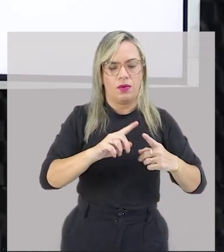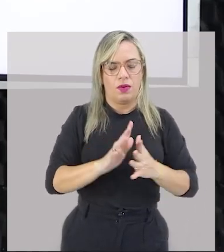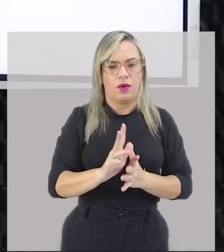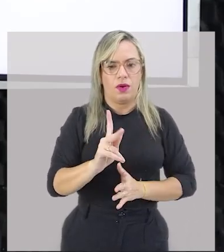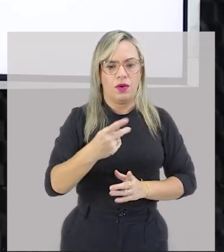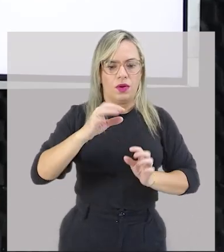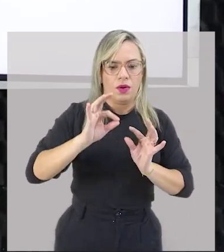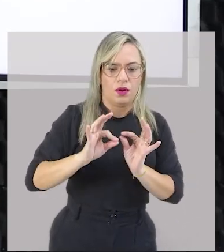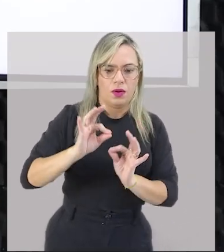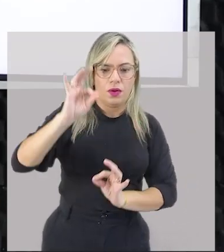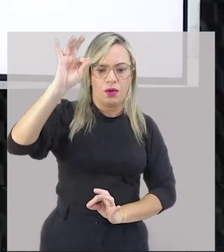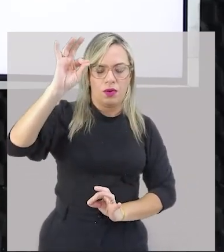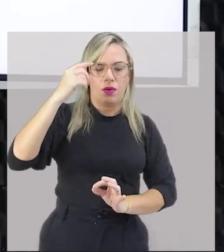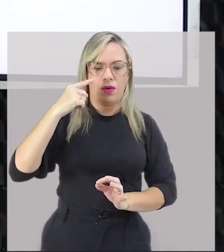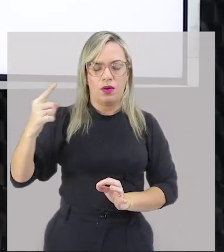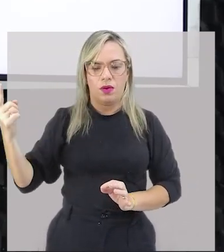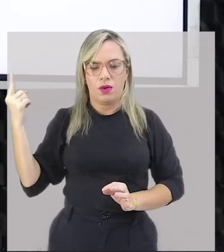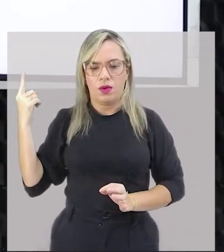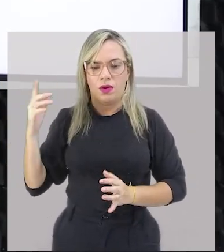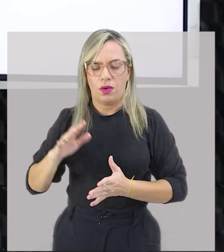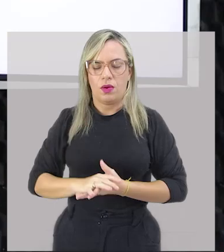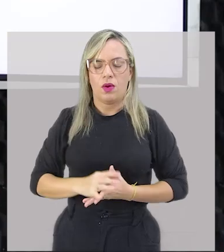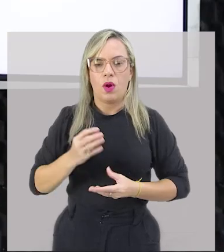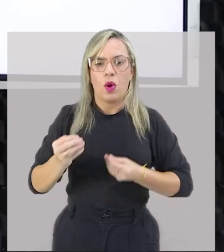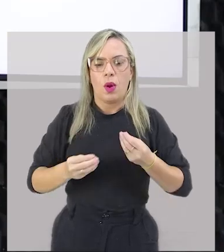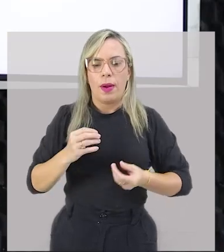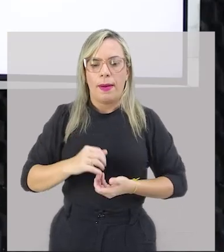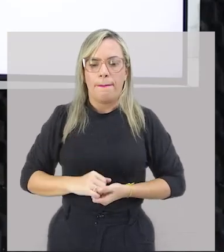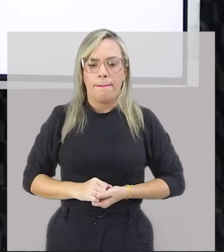de volume, eu vou botar a área da base vezes a altura. Aí vai ficar assim, ó.